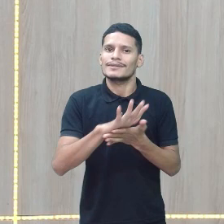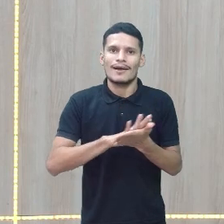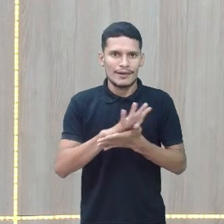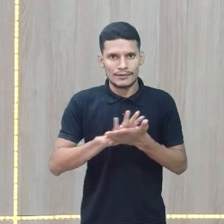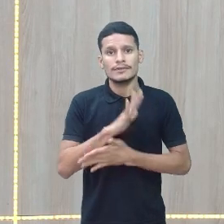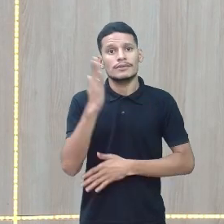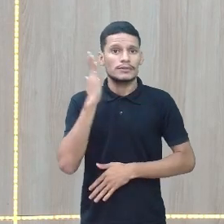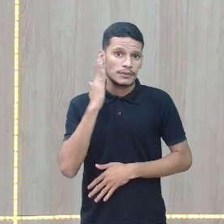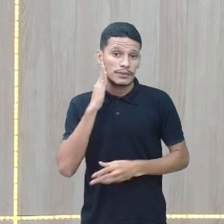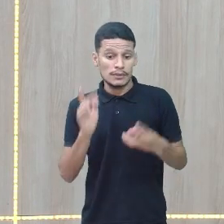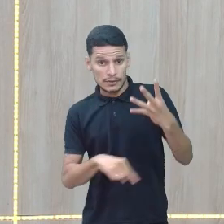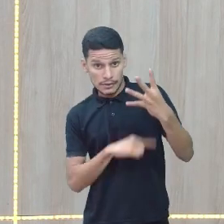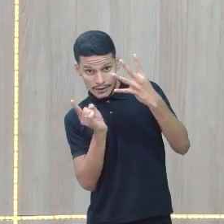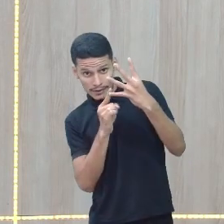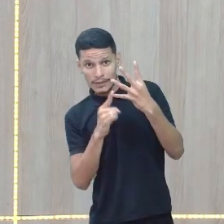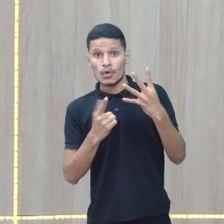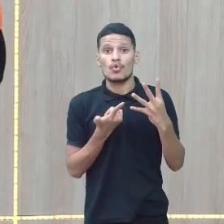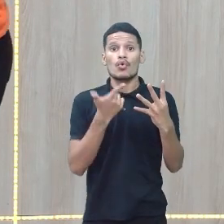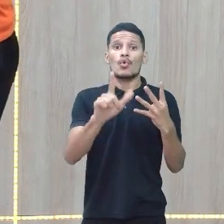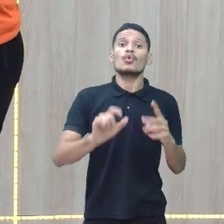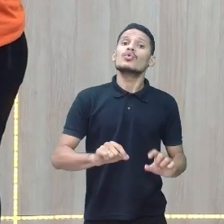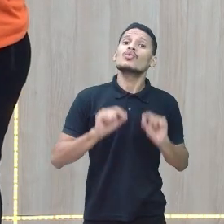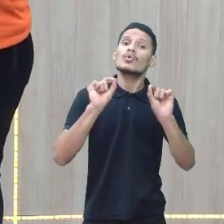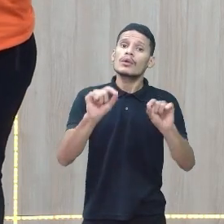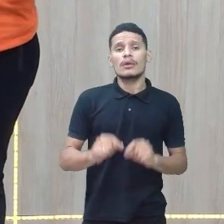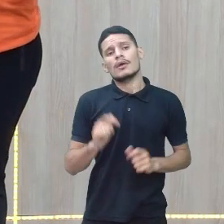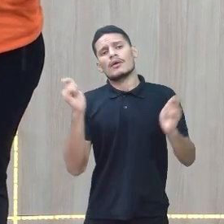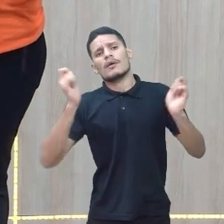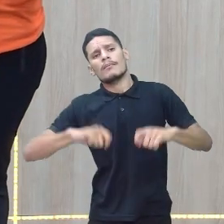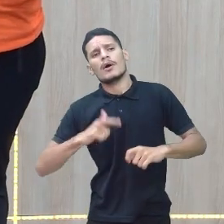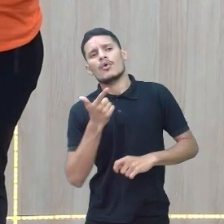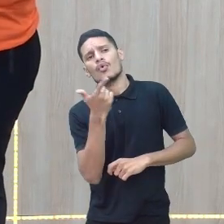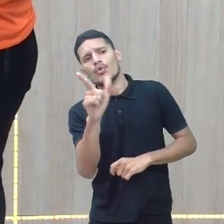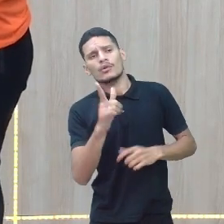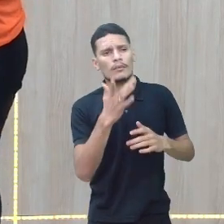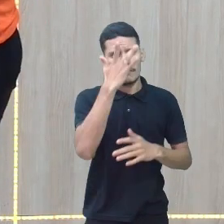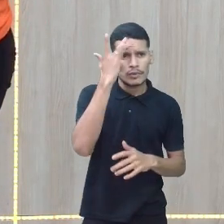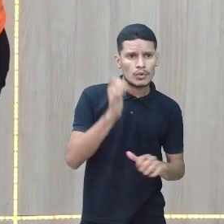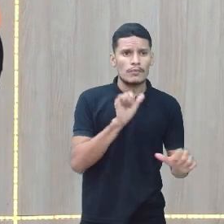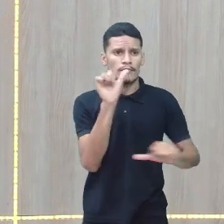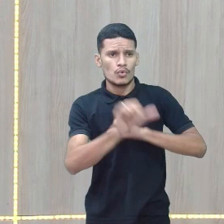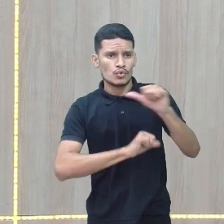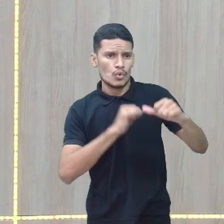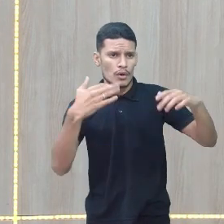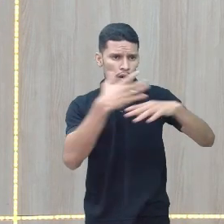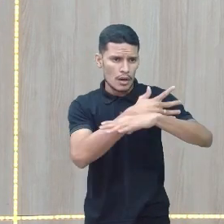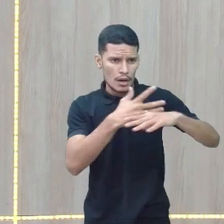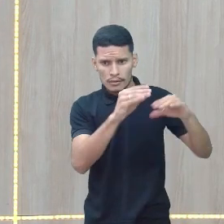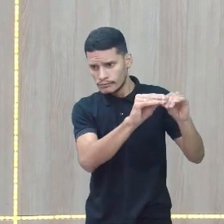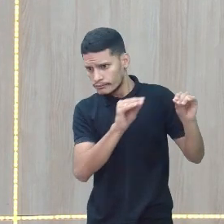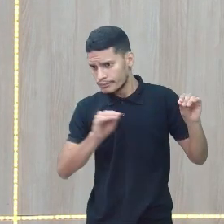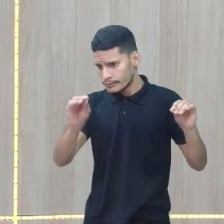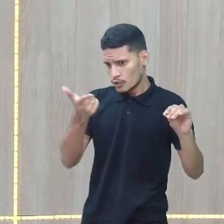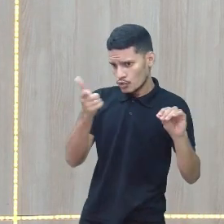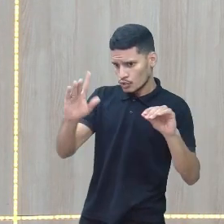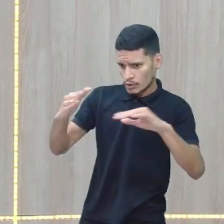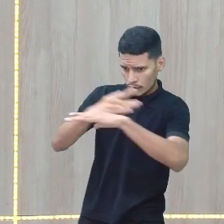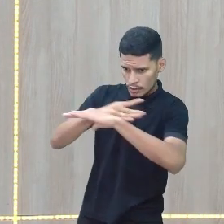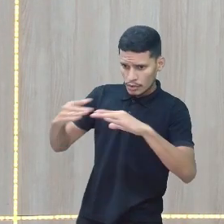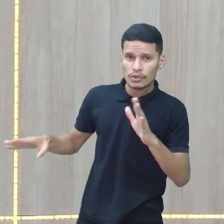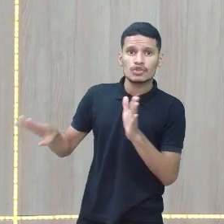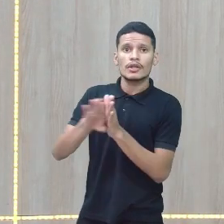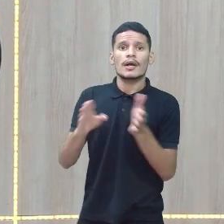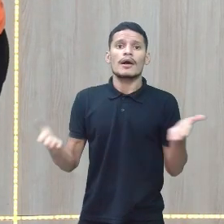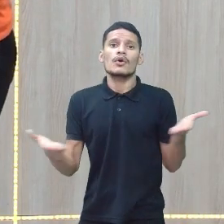pode existir aqueles que de repente mudaram, não é? De cidade e chegaram na nossa sala de aula e